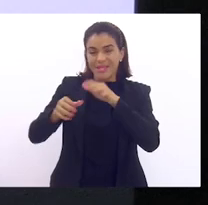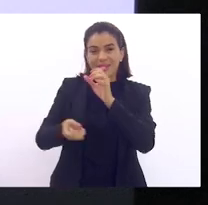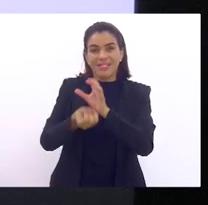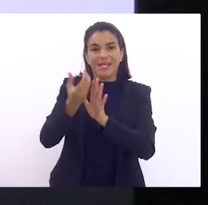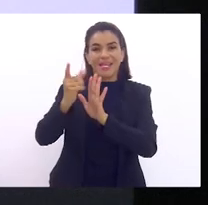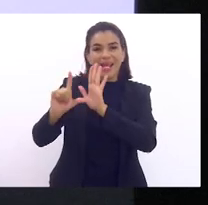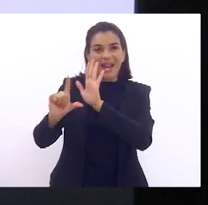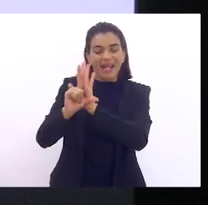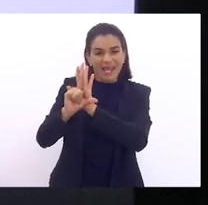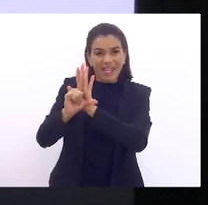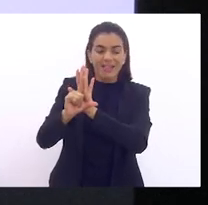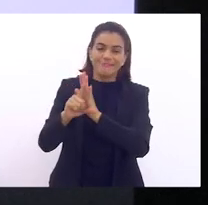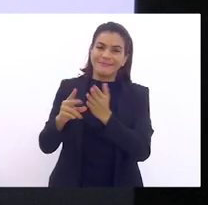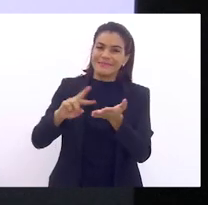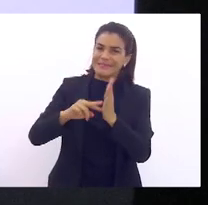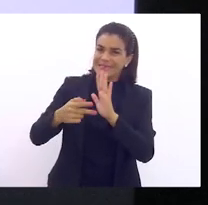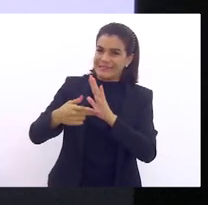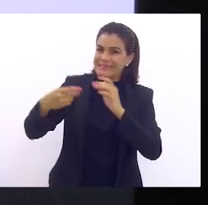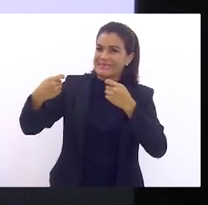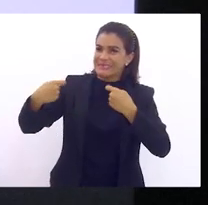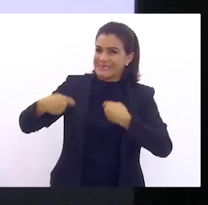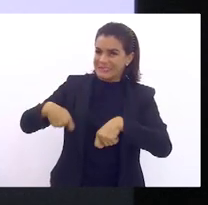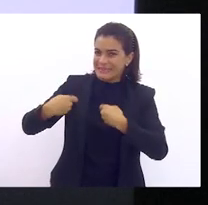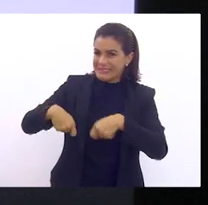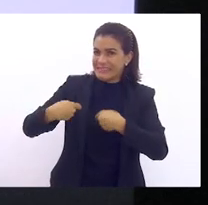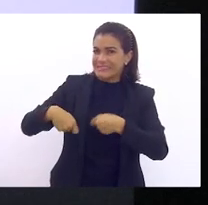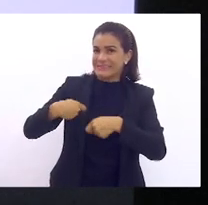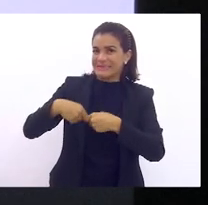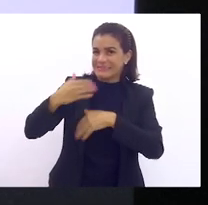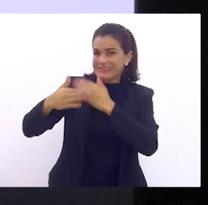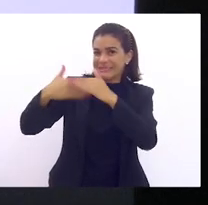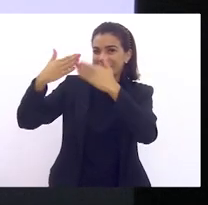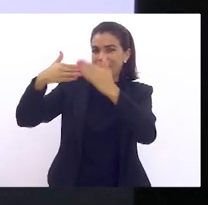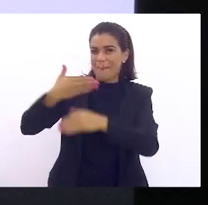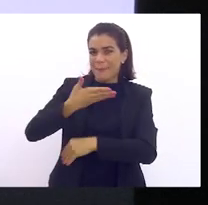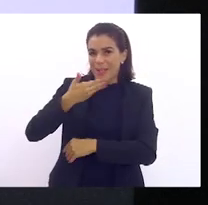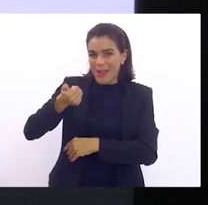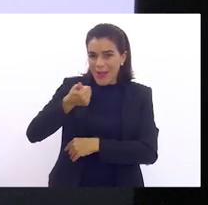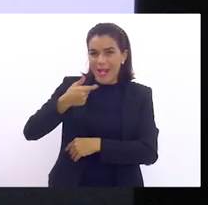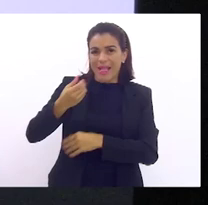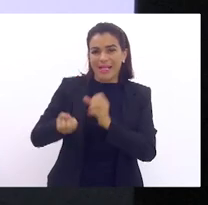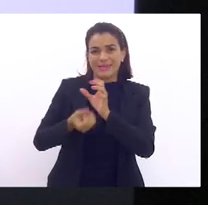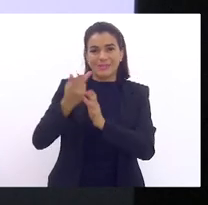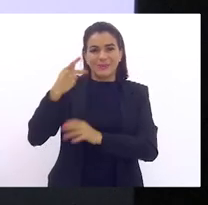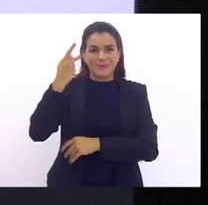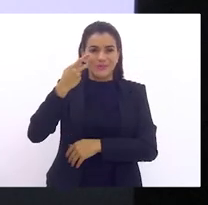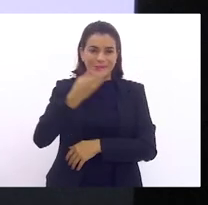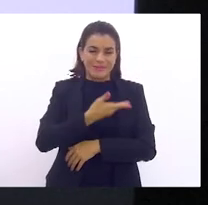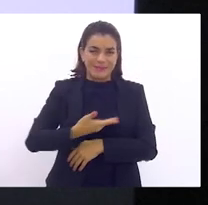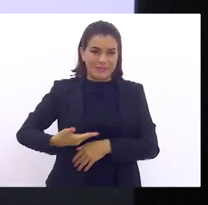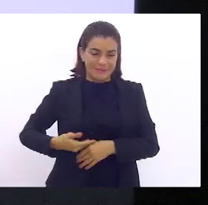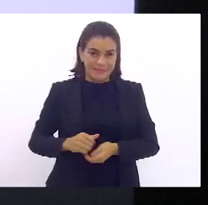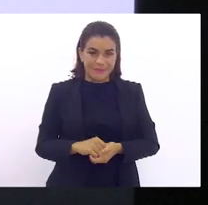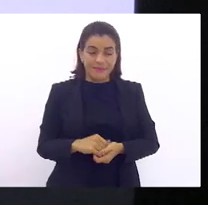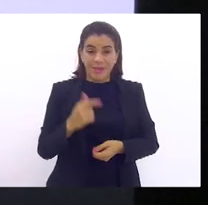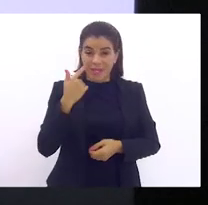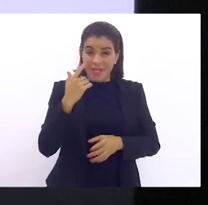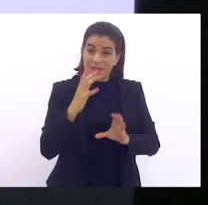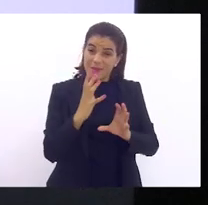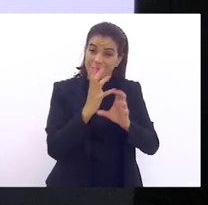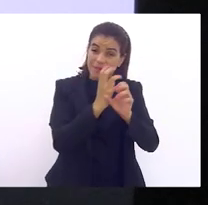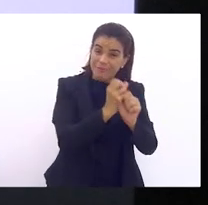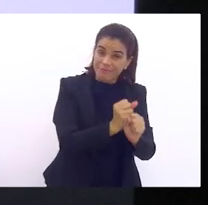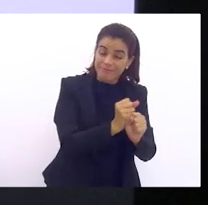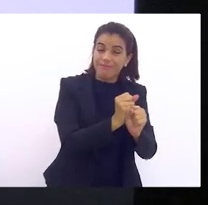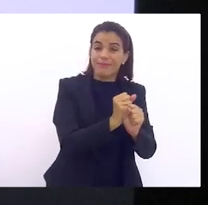muito avançar em termos de políticas para mulheres no Brasil e é isso aquele dado que eu falei para vocês